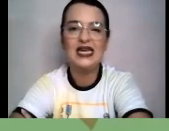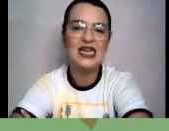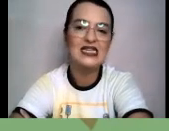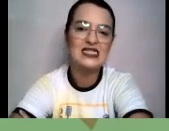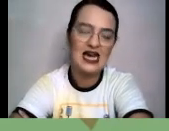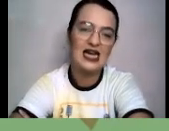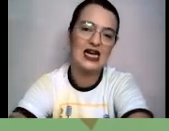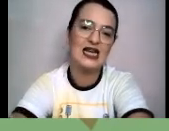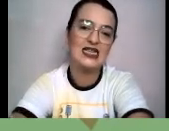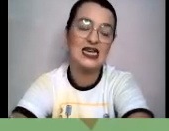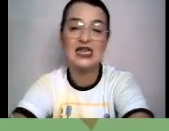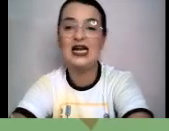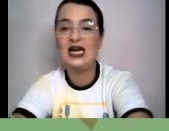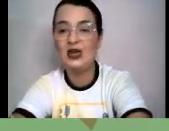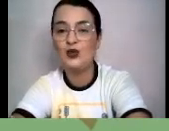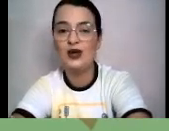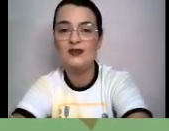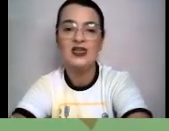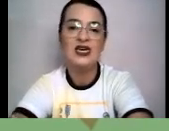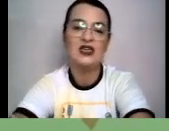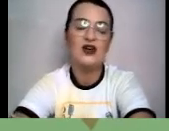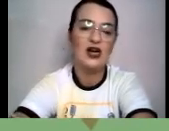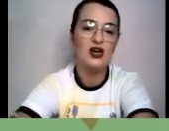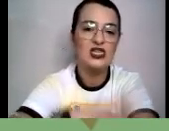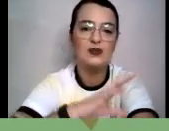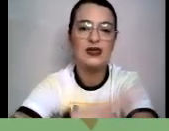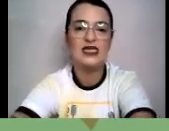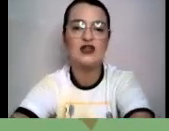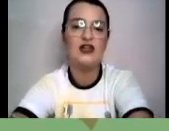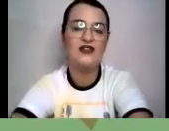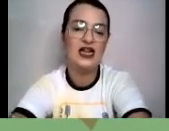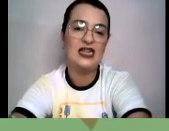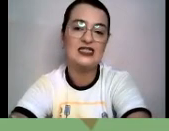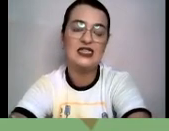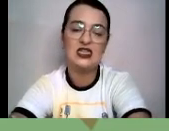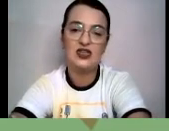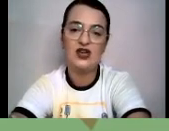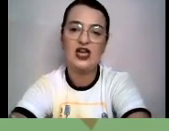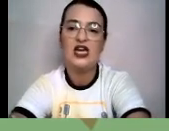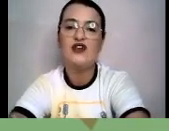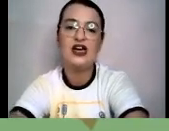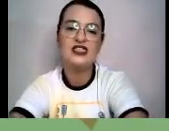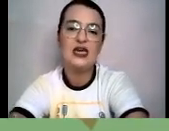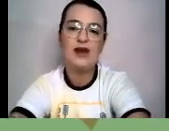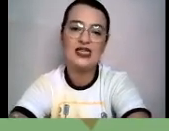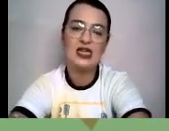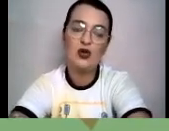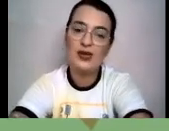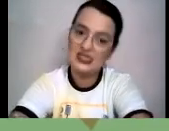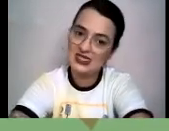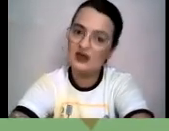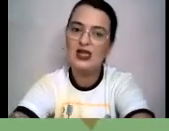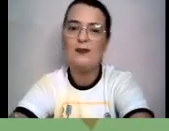e aterrissar a Lua. Então, a corrida espacial tinha finalidade científica e fazia parte